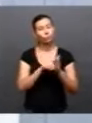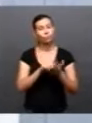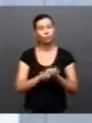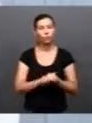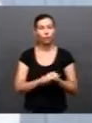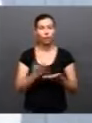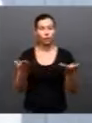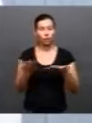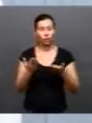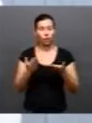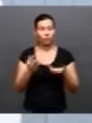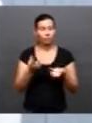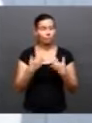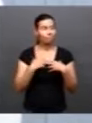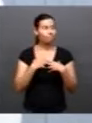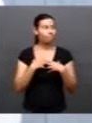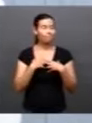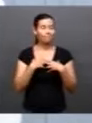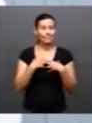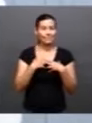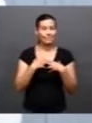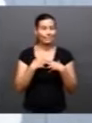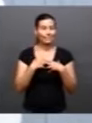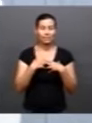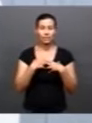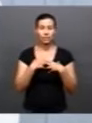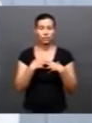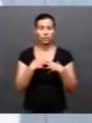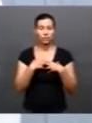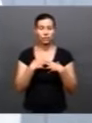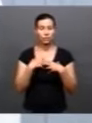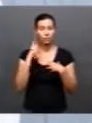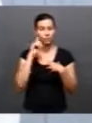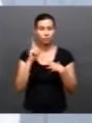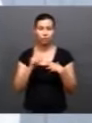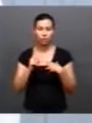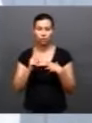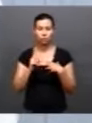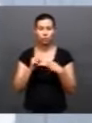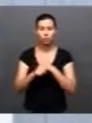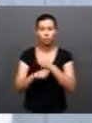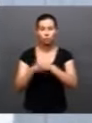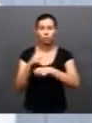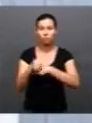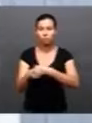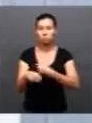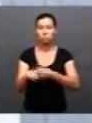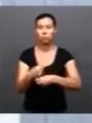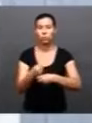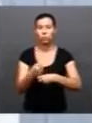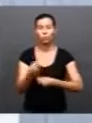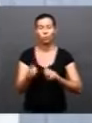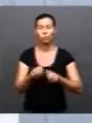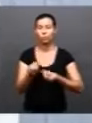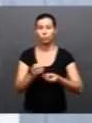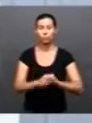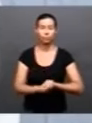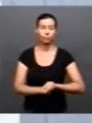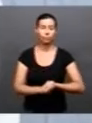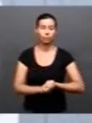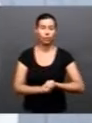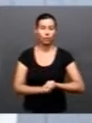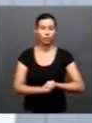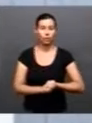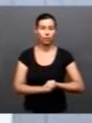tenso. Não sabemos como vai ser daqui para frente. Eu acabei de ouvir agora de